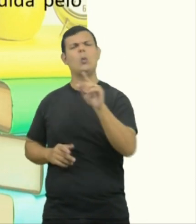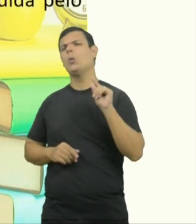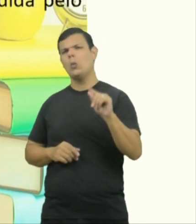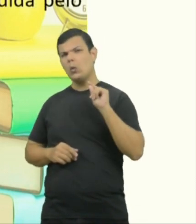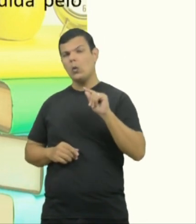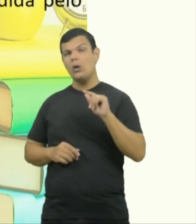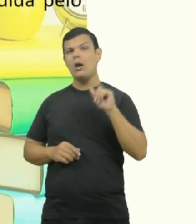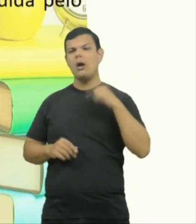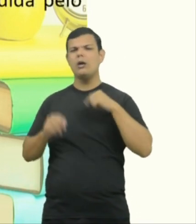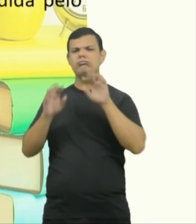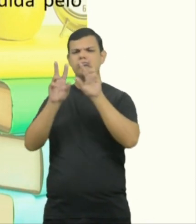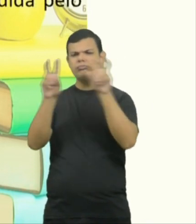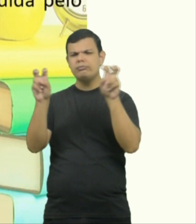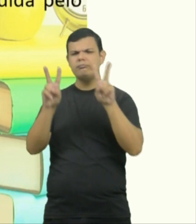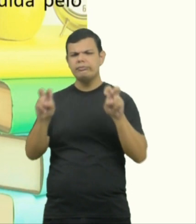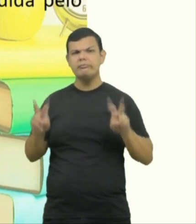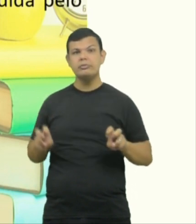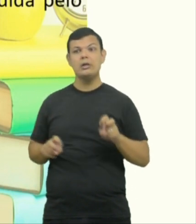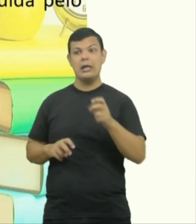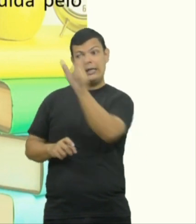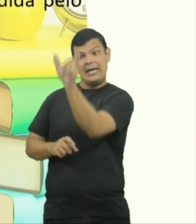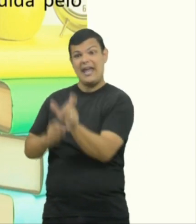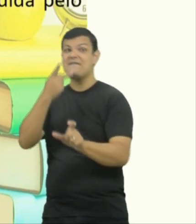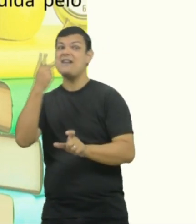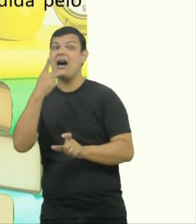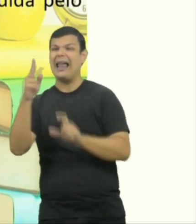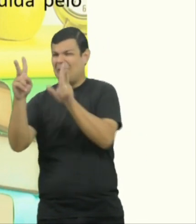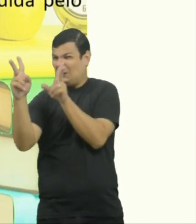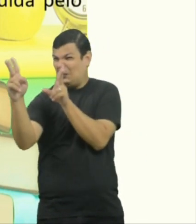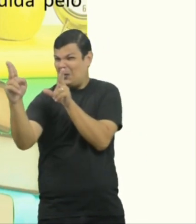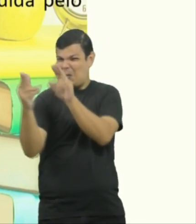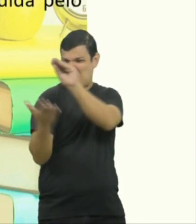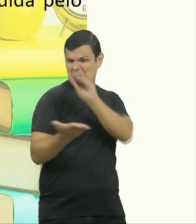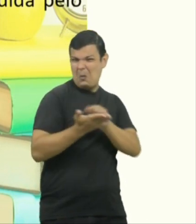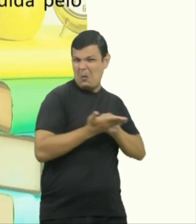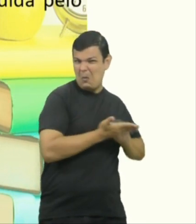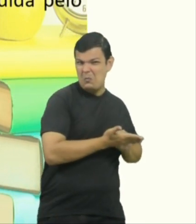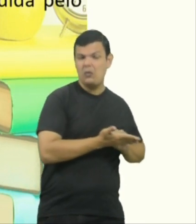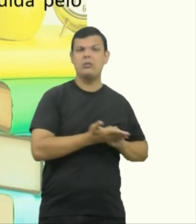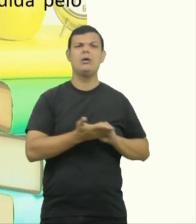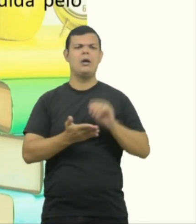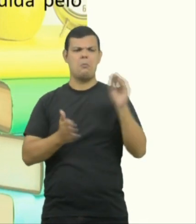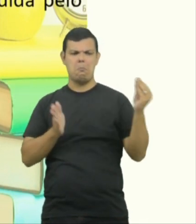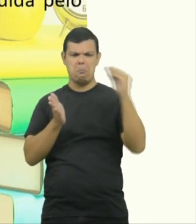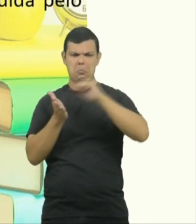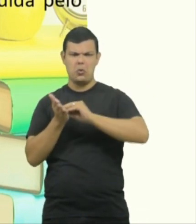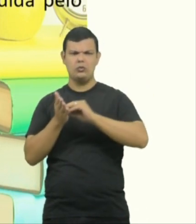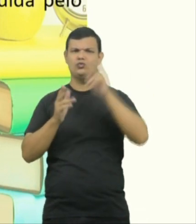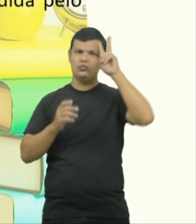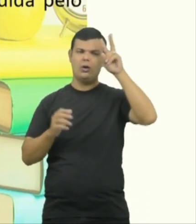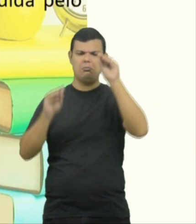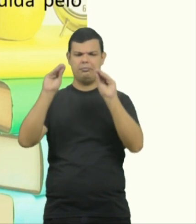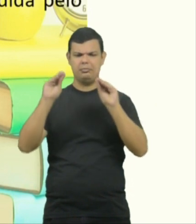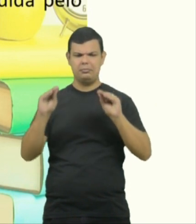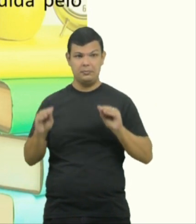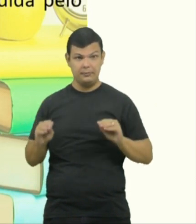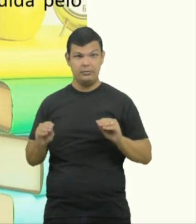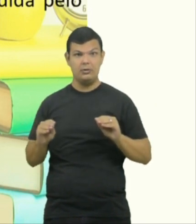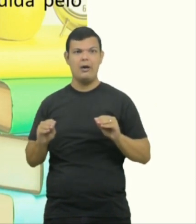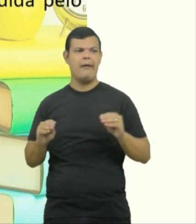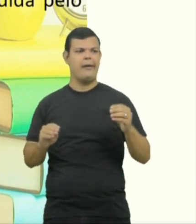direto é a transcrição exata da fala das personagens. A voz das personagens é inserida na narrativa, sem que